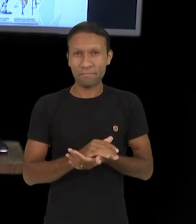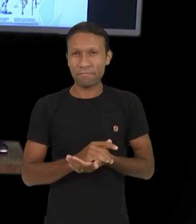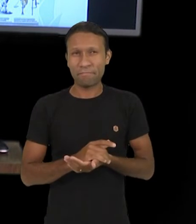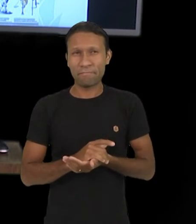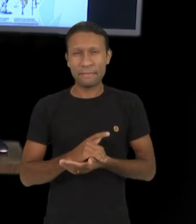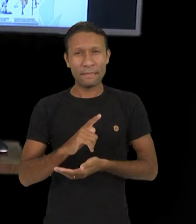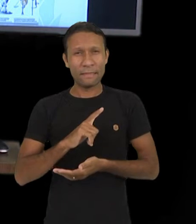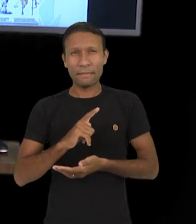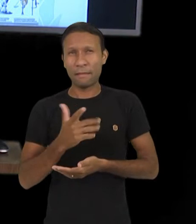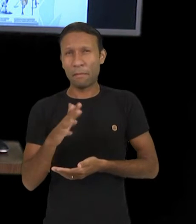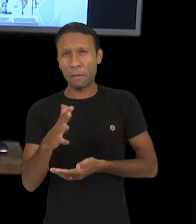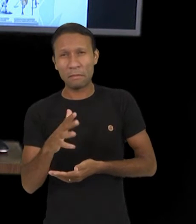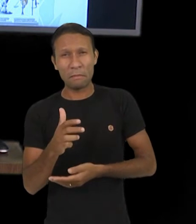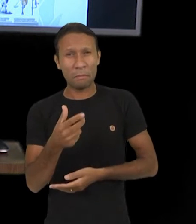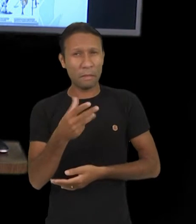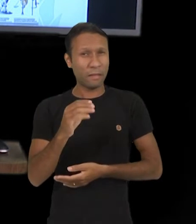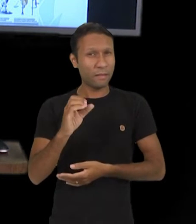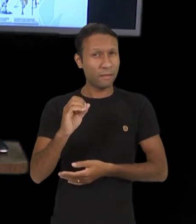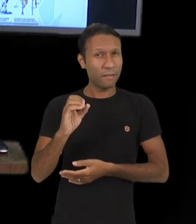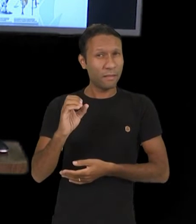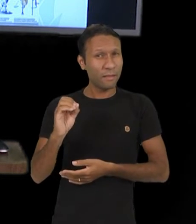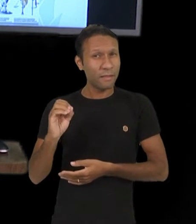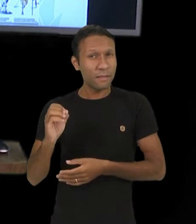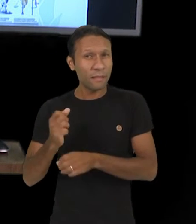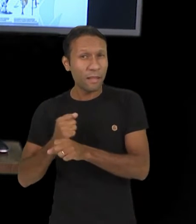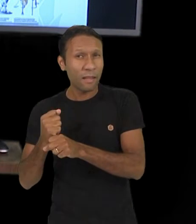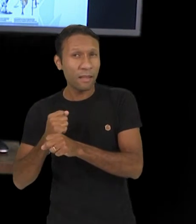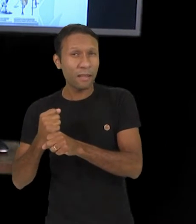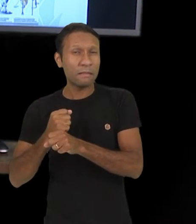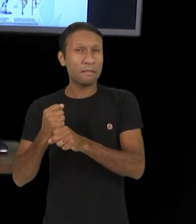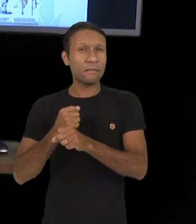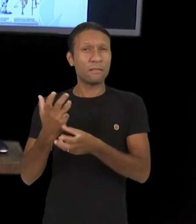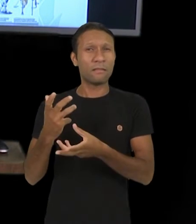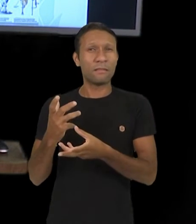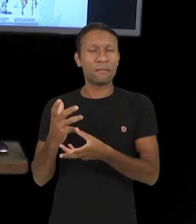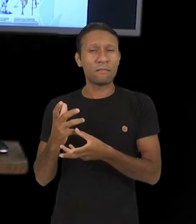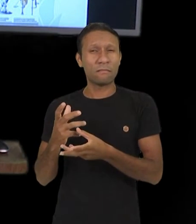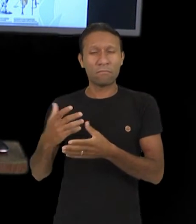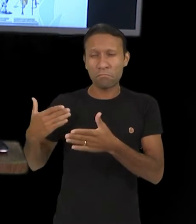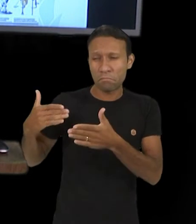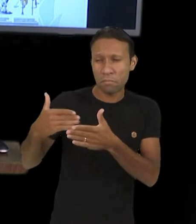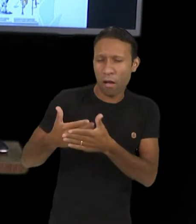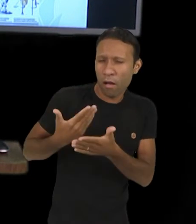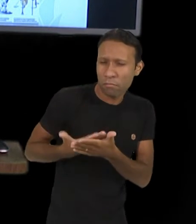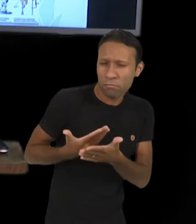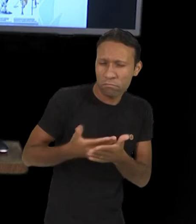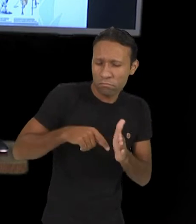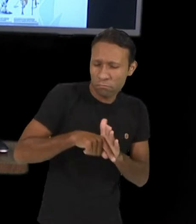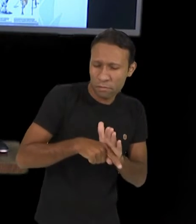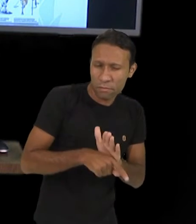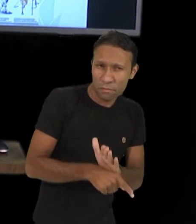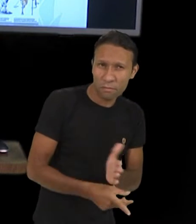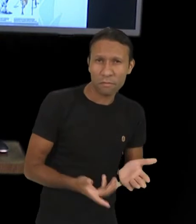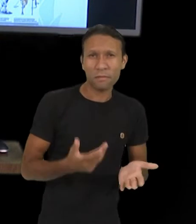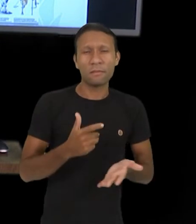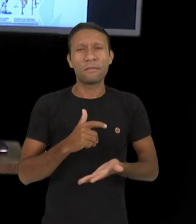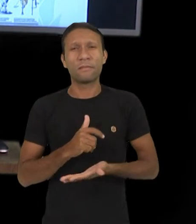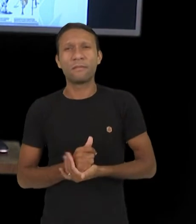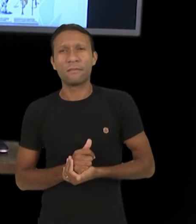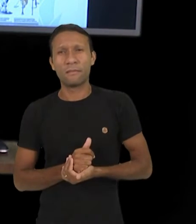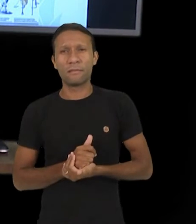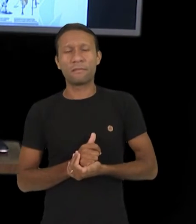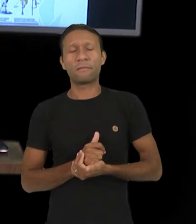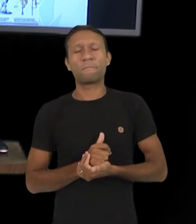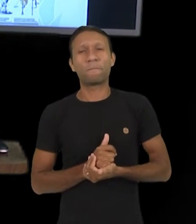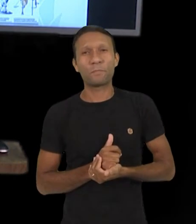você tem uns 300 poucos anos de conhecimento acumulado de microscopia, tá? Desde o